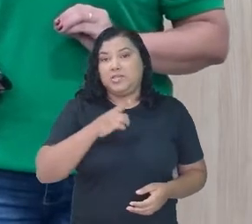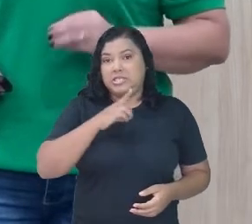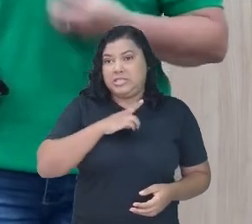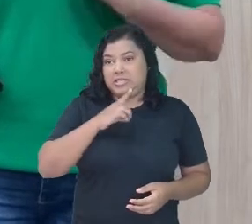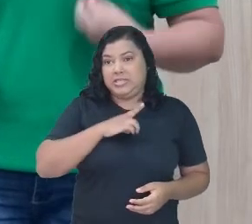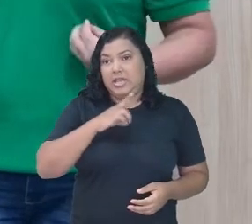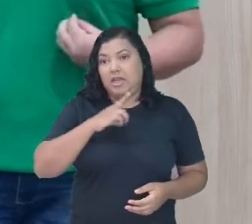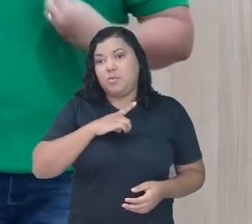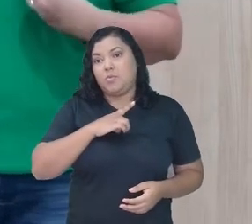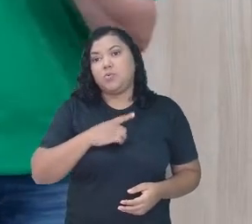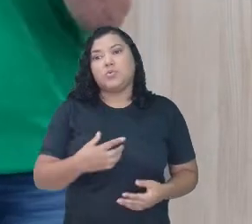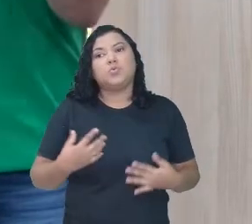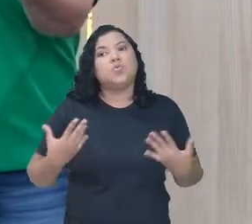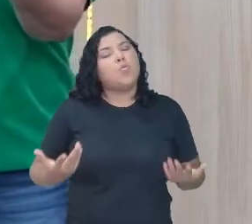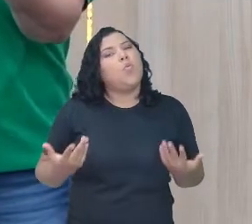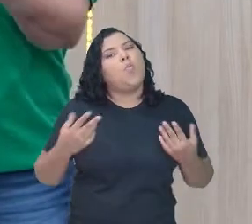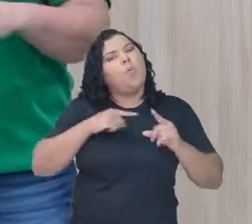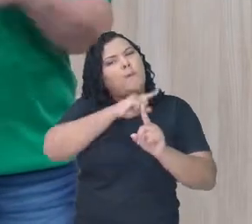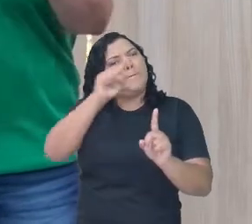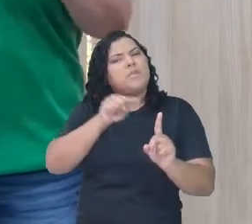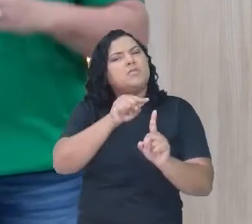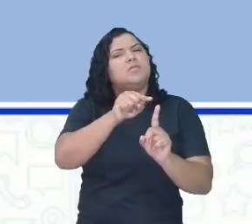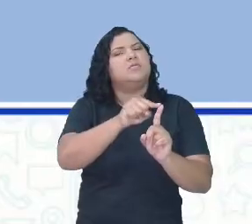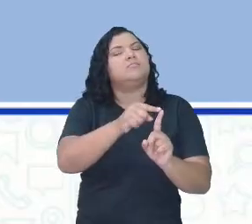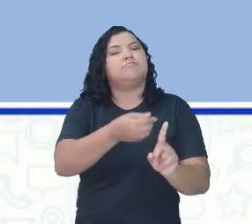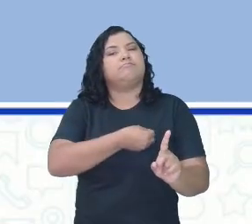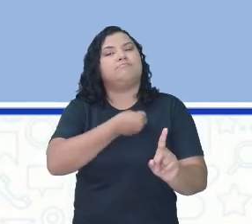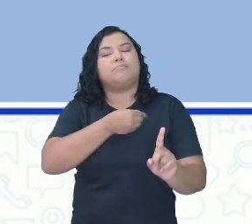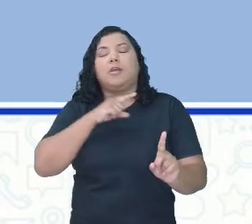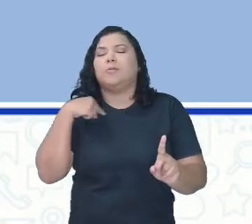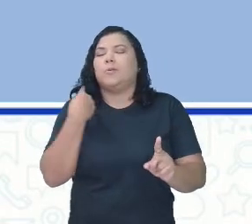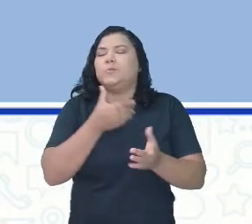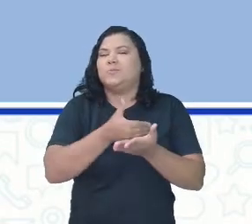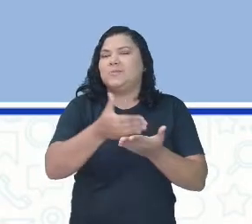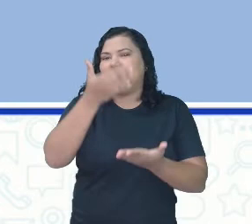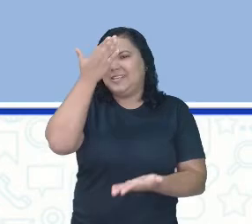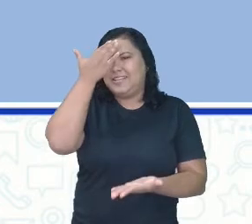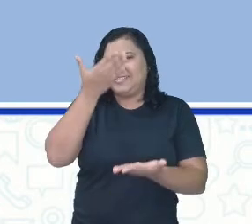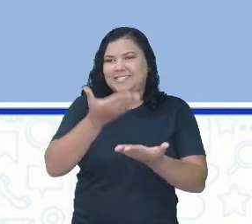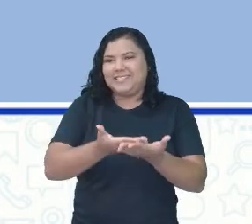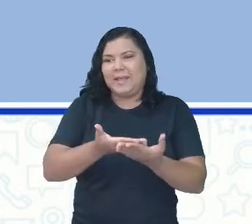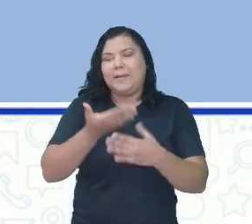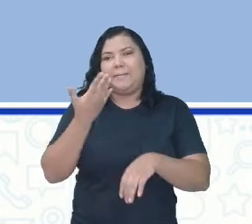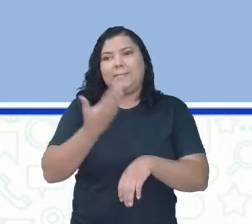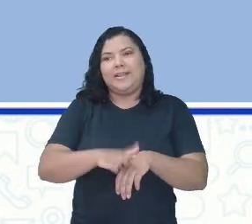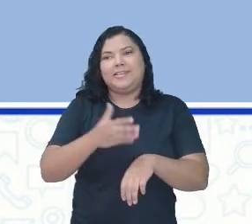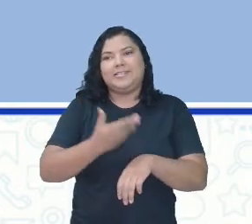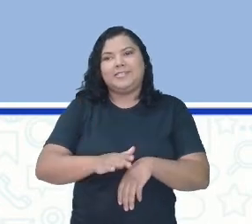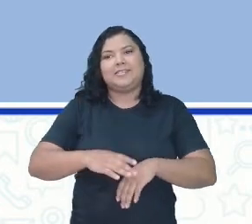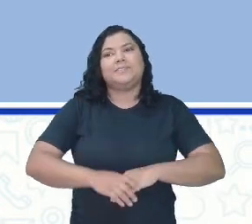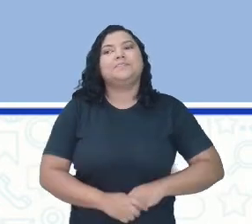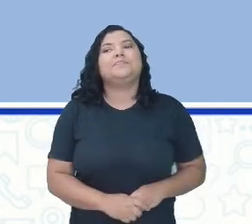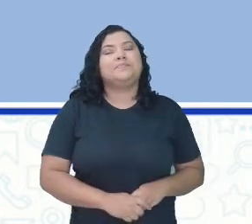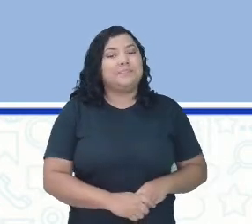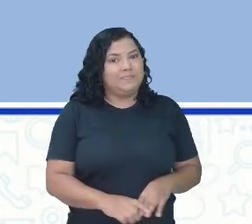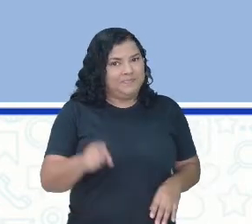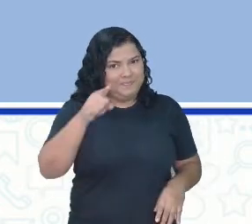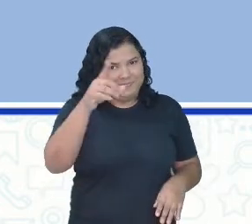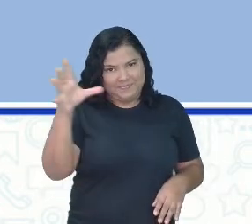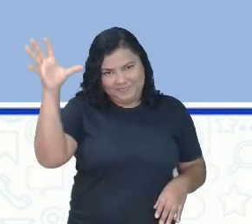nós começamos a acreditar e colocar em prática. E o nosso lema é esse aí, vai aprendendo,